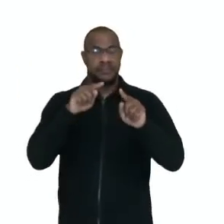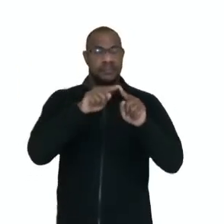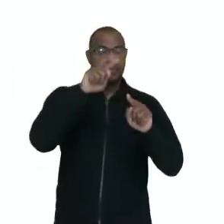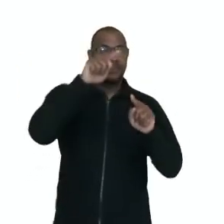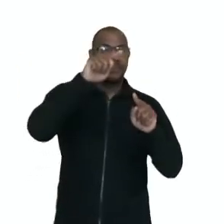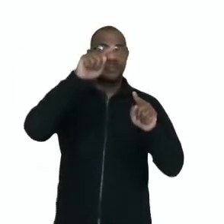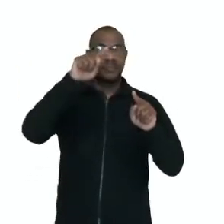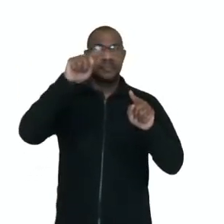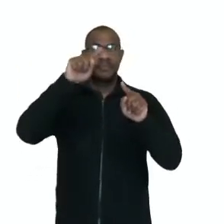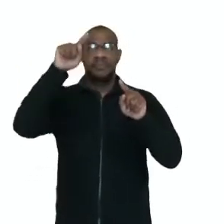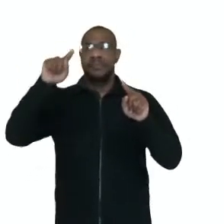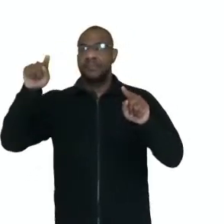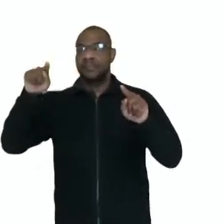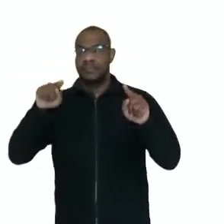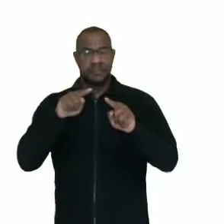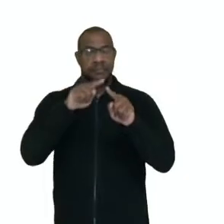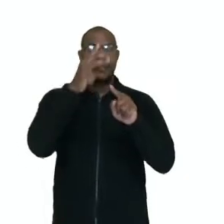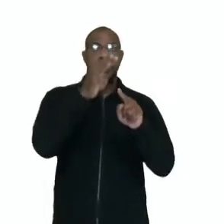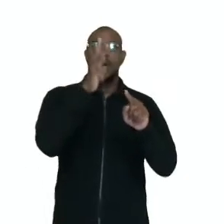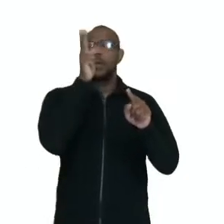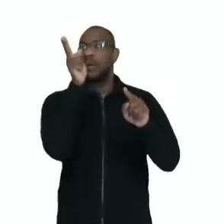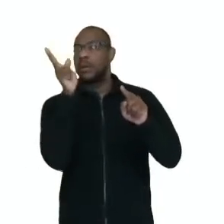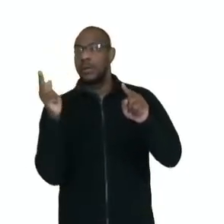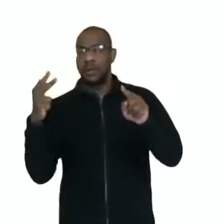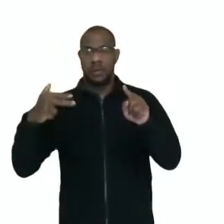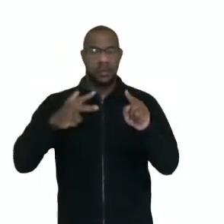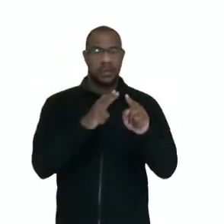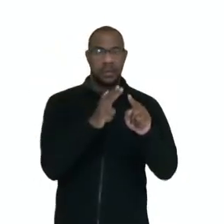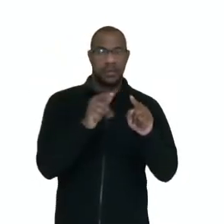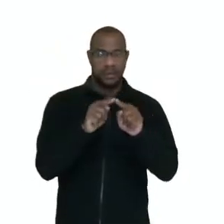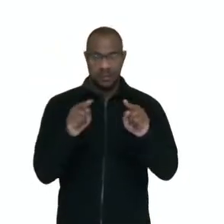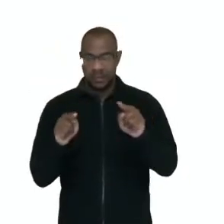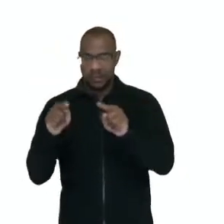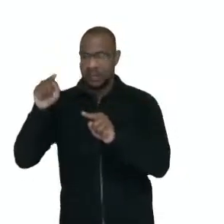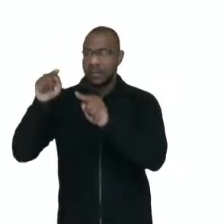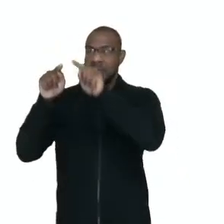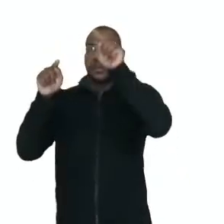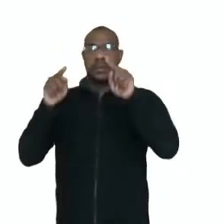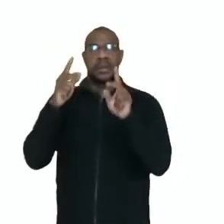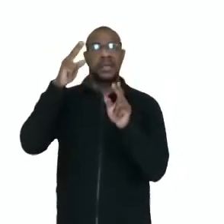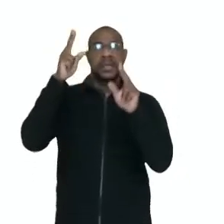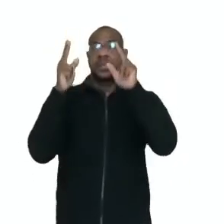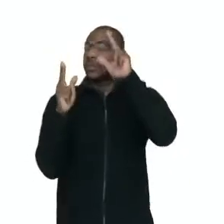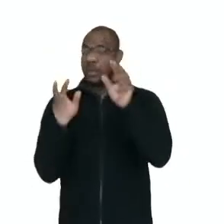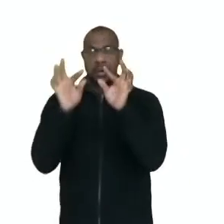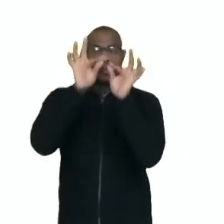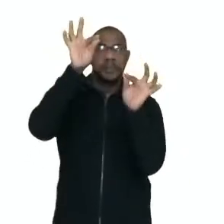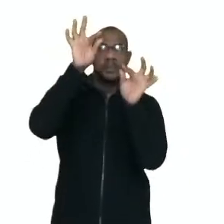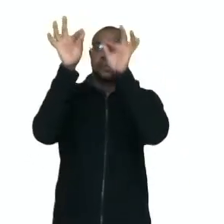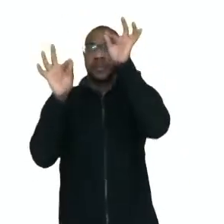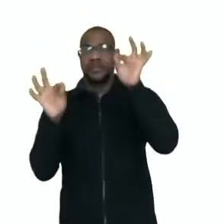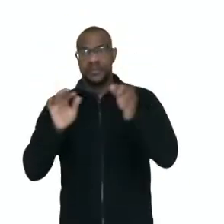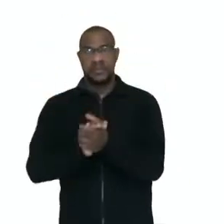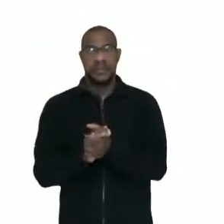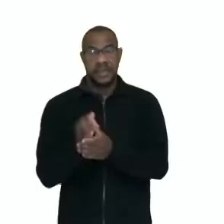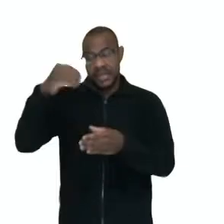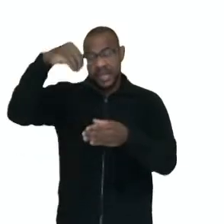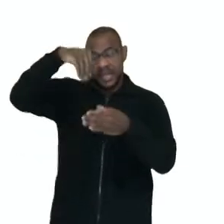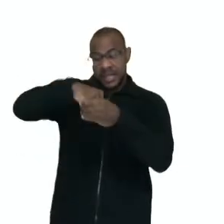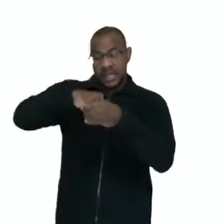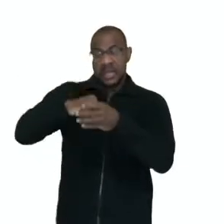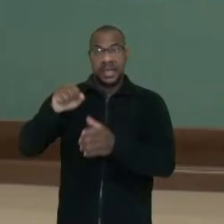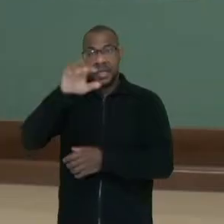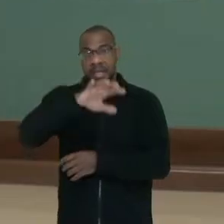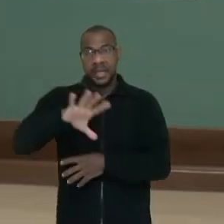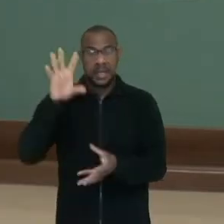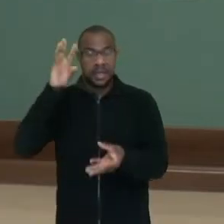medida. E, consequentemente, todos os ângulos internos são congruentes entre si. Essa palavra significa